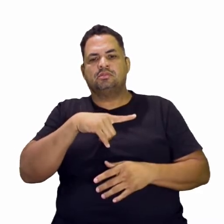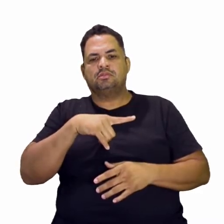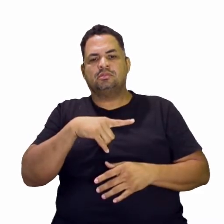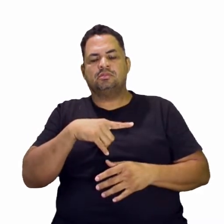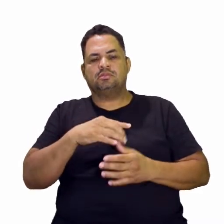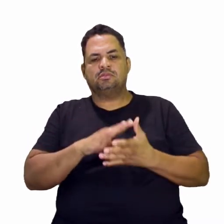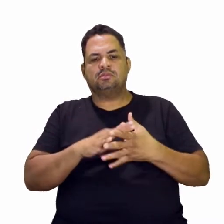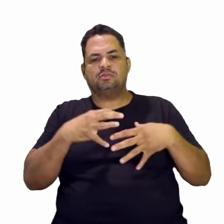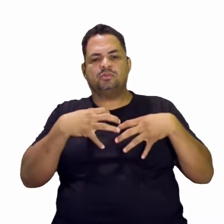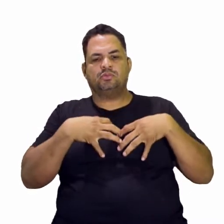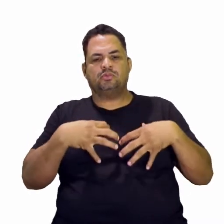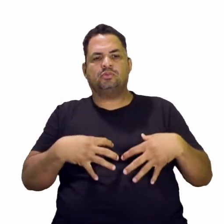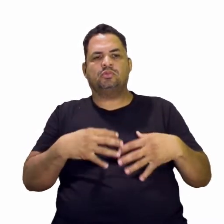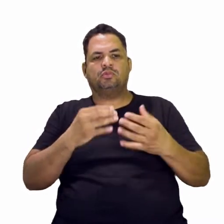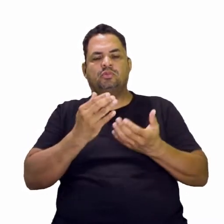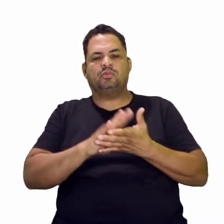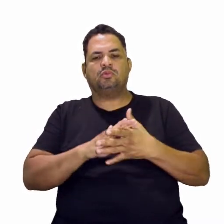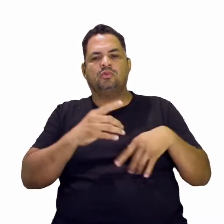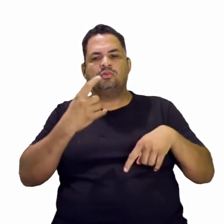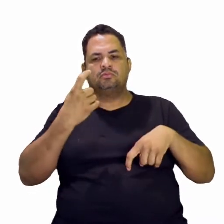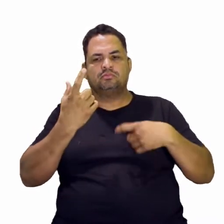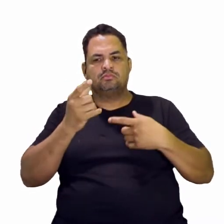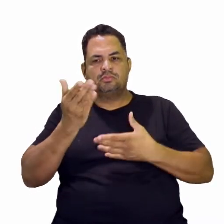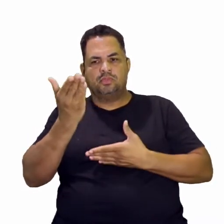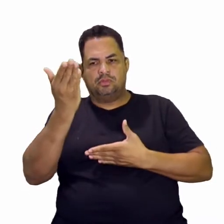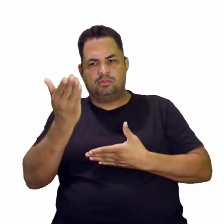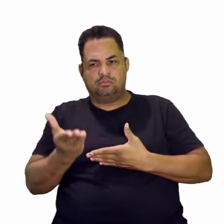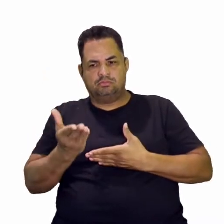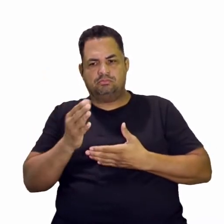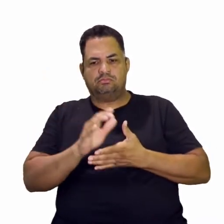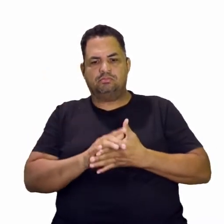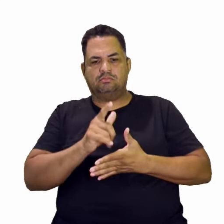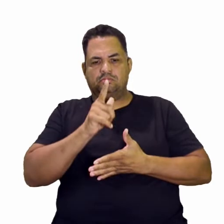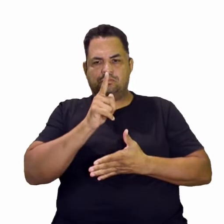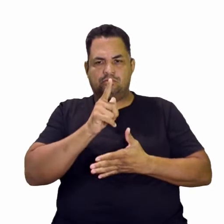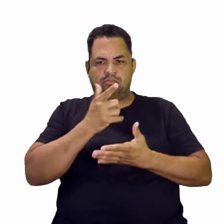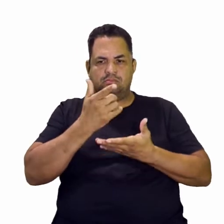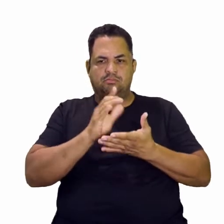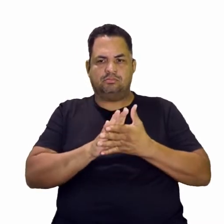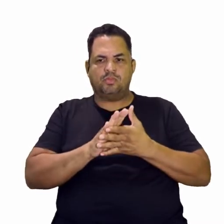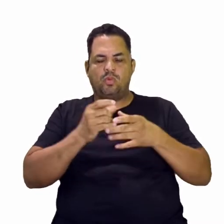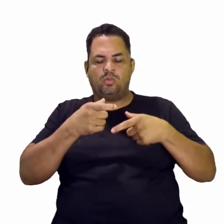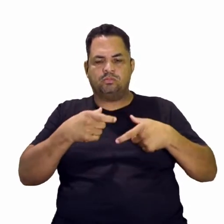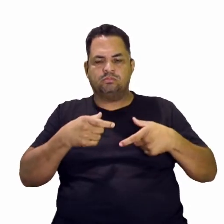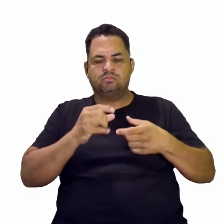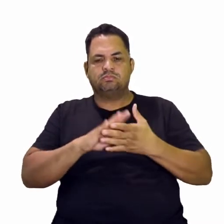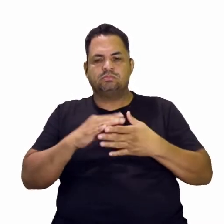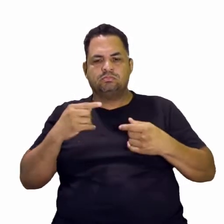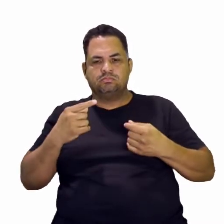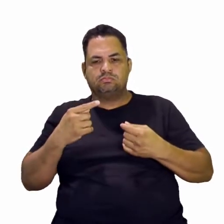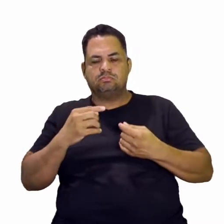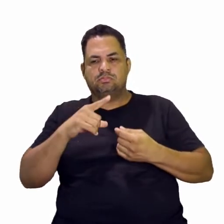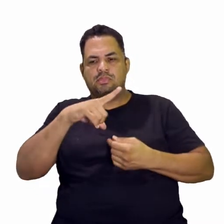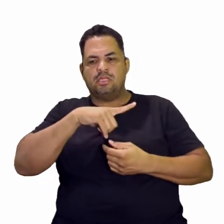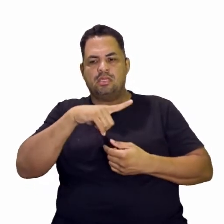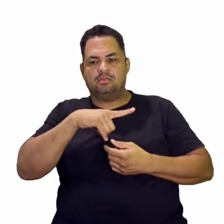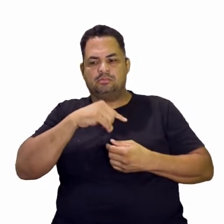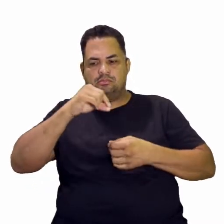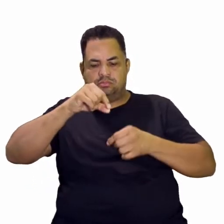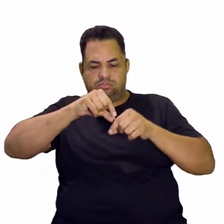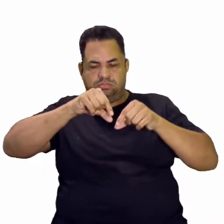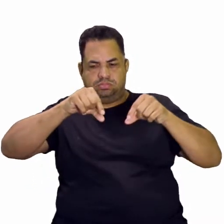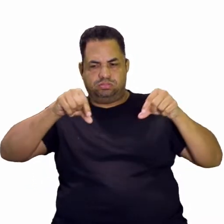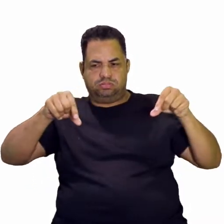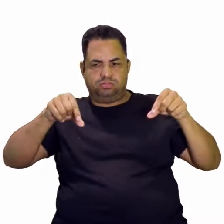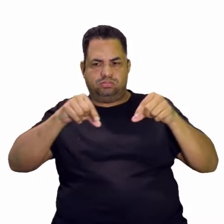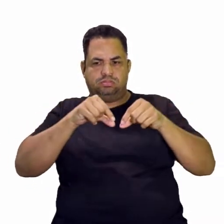dos órgãos sexuais masculinos, ou do órgão sexual masculino, no processo de ereção, que a gente tem os corpos cavernosos e os